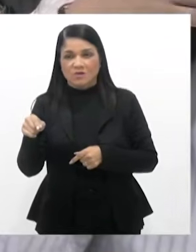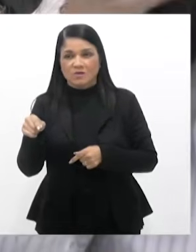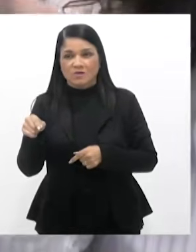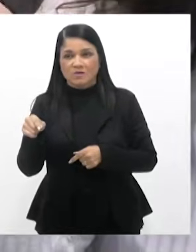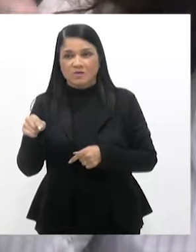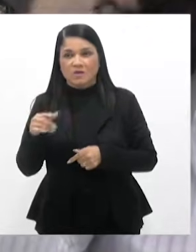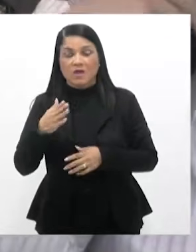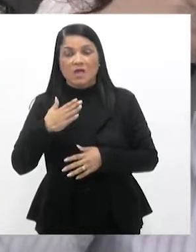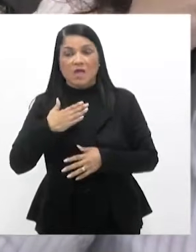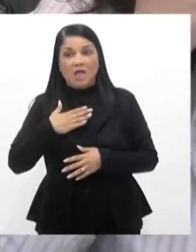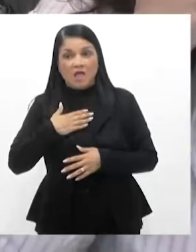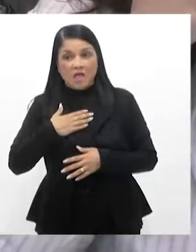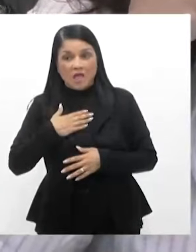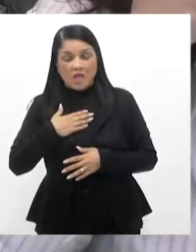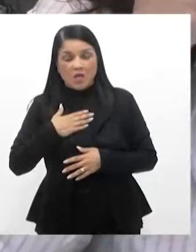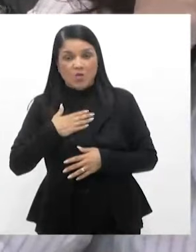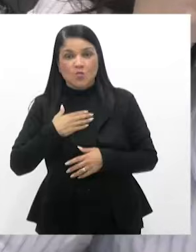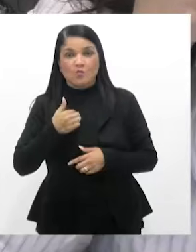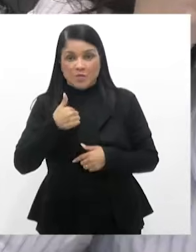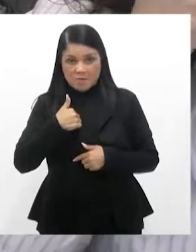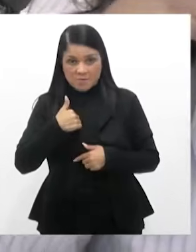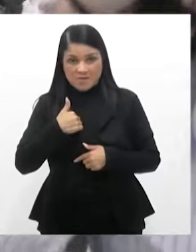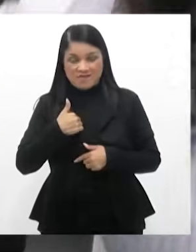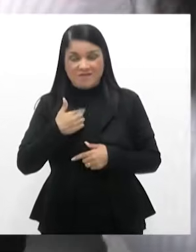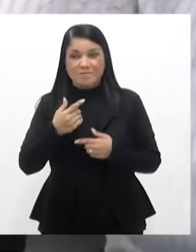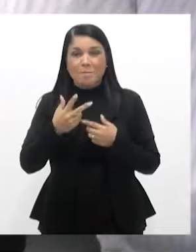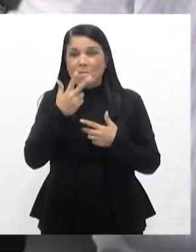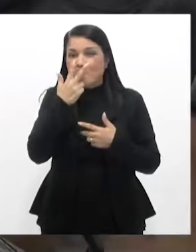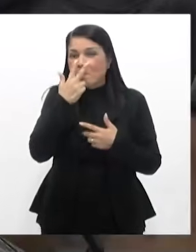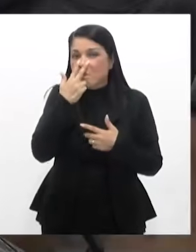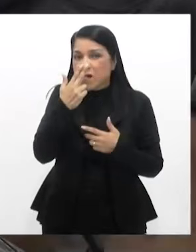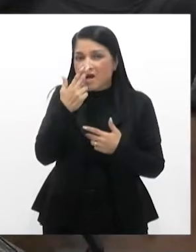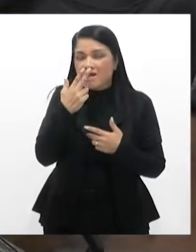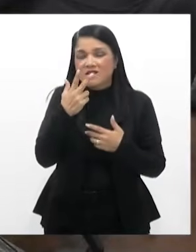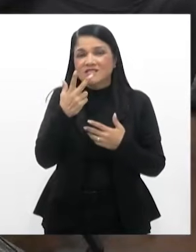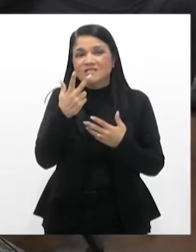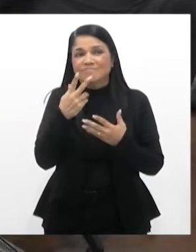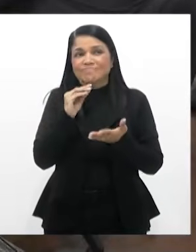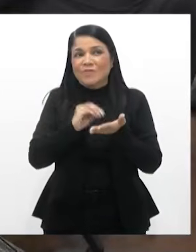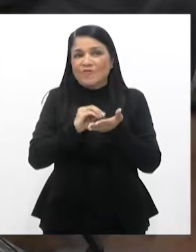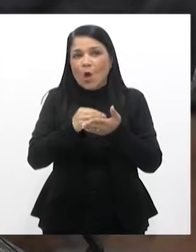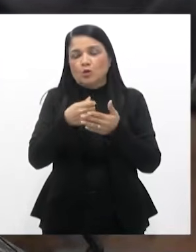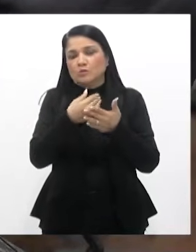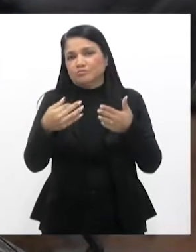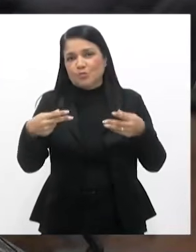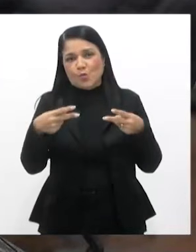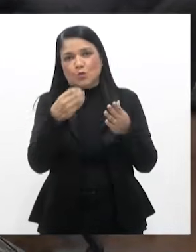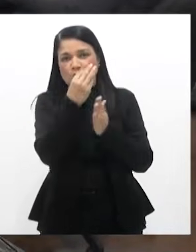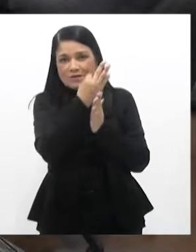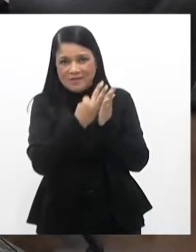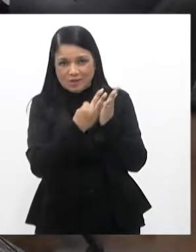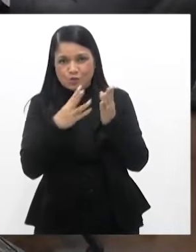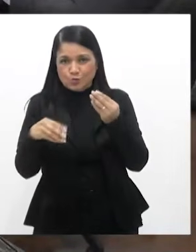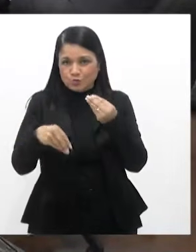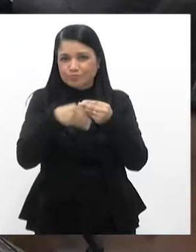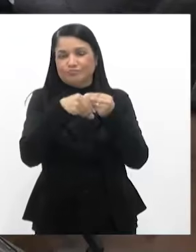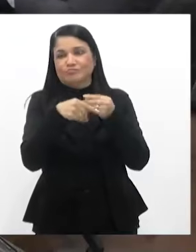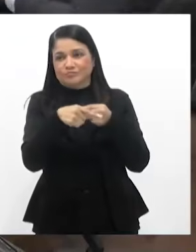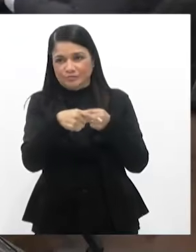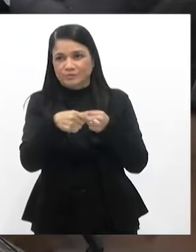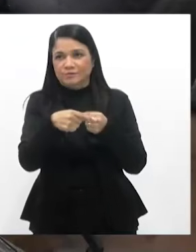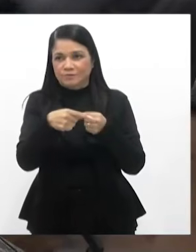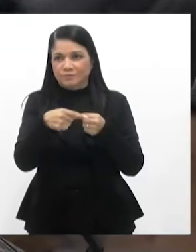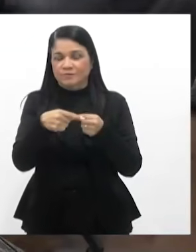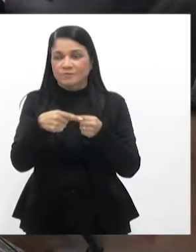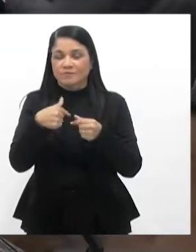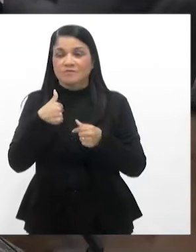nesse isso. local. Está É isso, subtendido. é isso. É Esse isso que eu estou parágrafo querendo deveria colocar. ir para o artigo 6º. Eu acho que... E aí Pra a mim, gente,